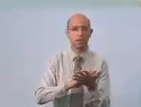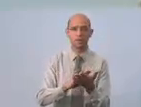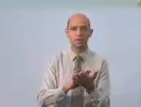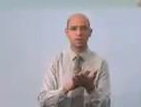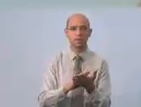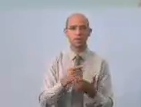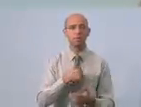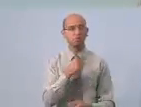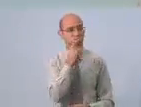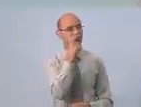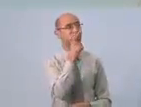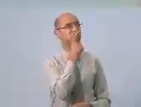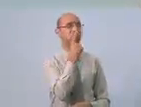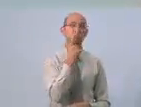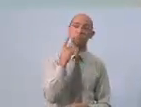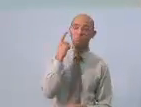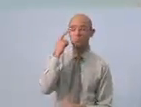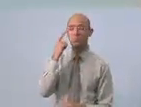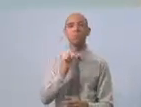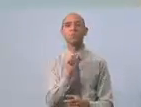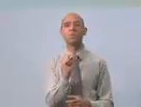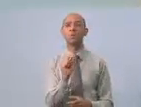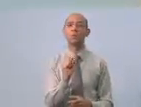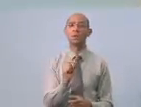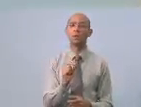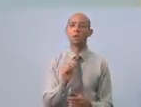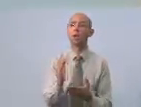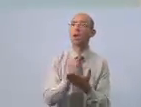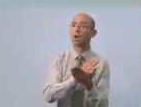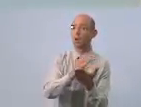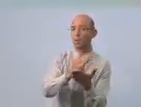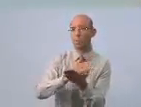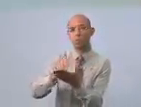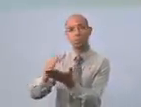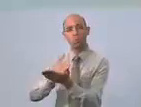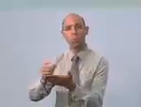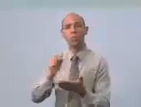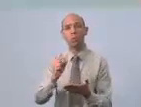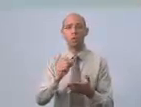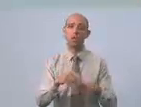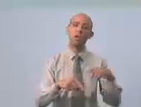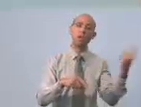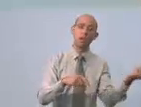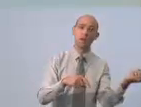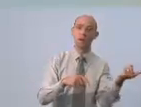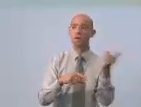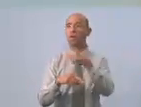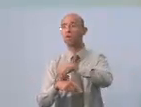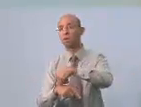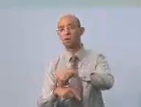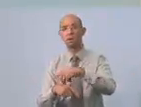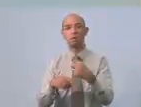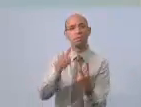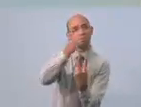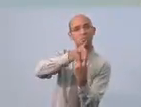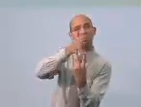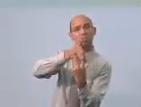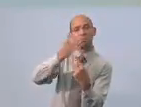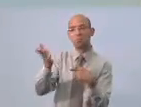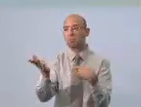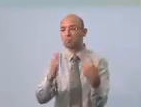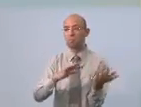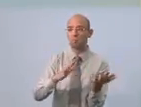irônica com alguns que não estão lá nem cá nesse processo eleitoral e